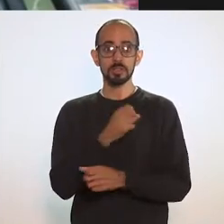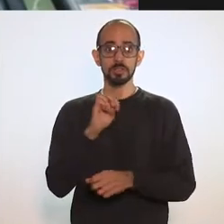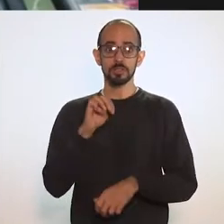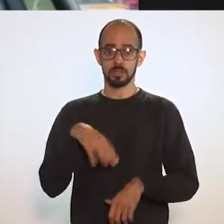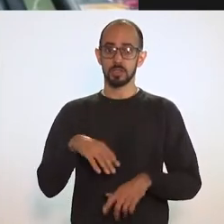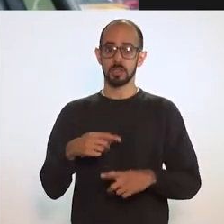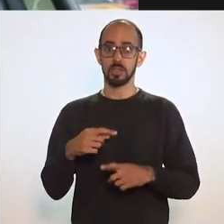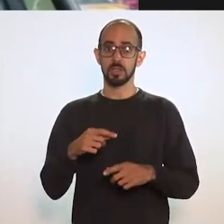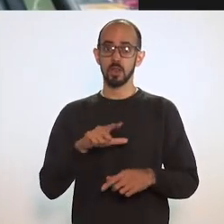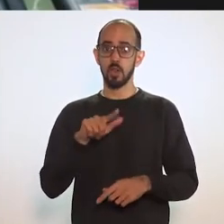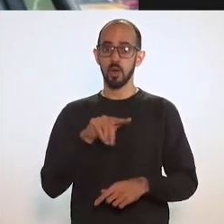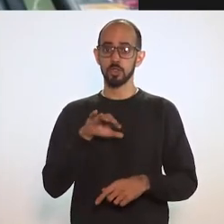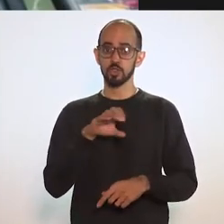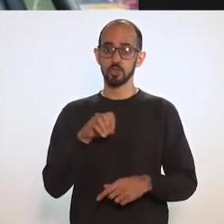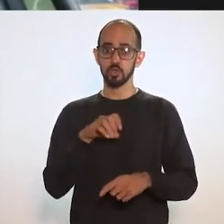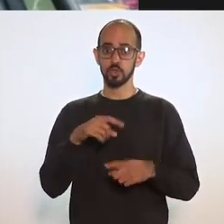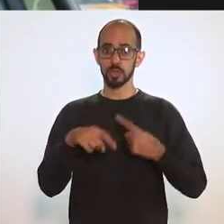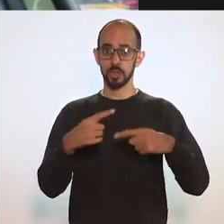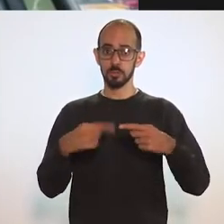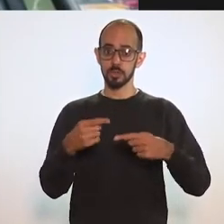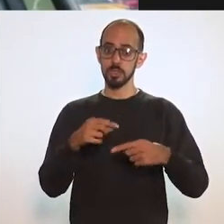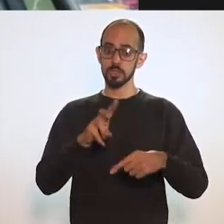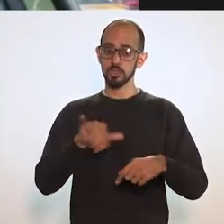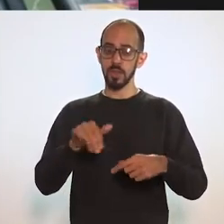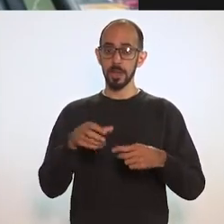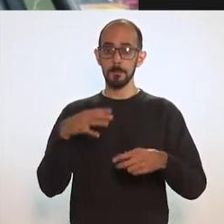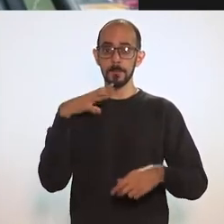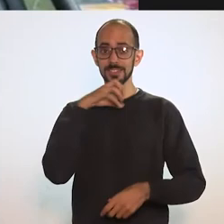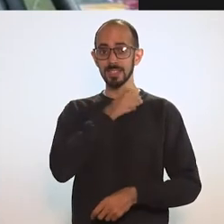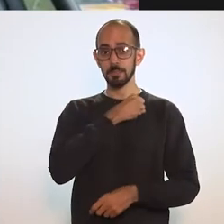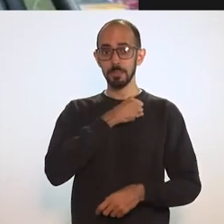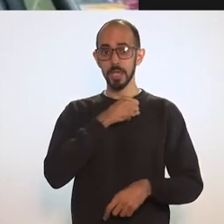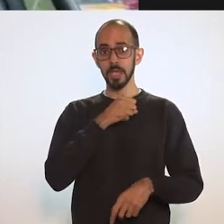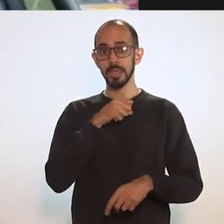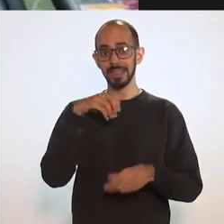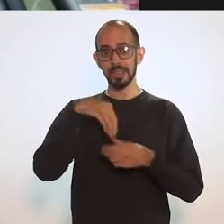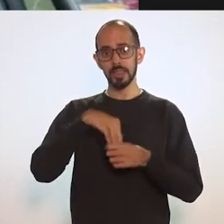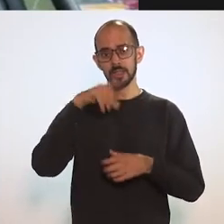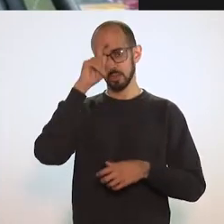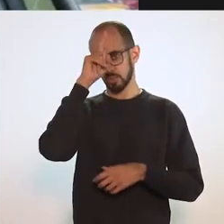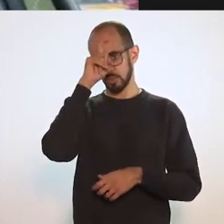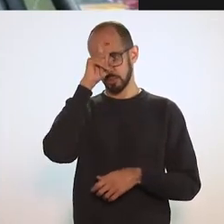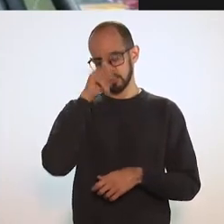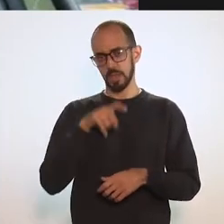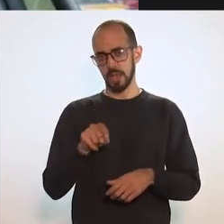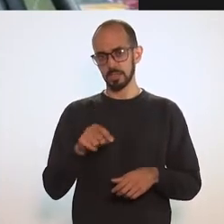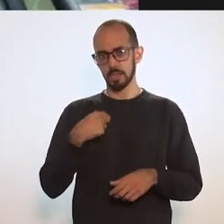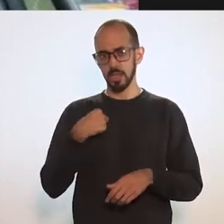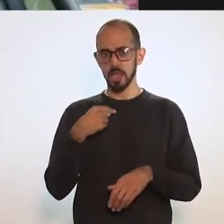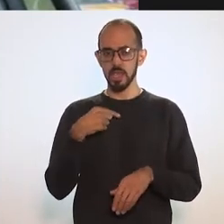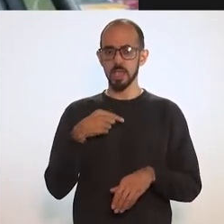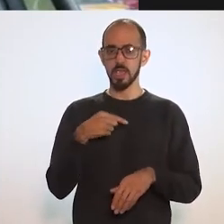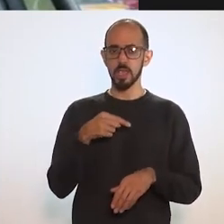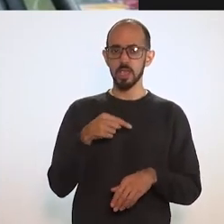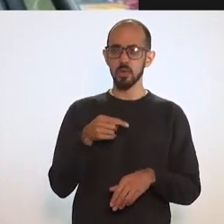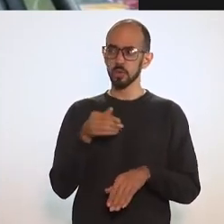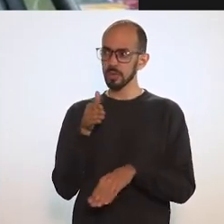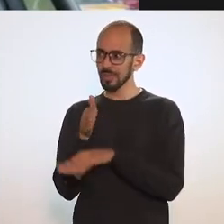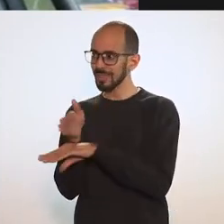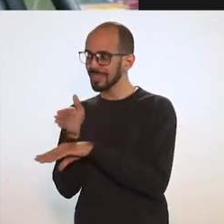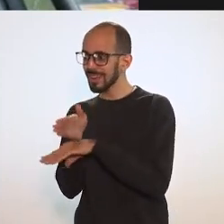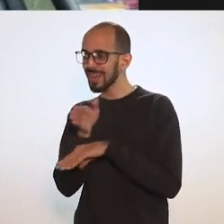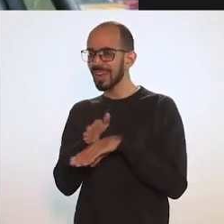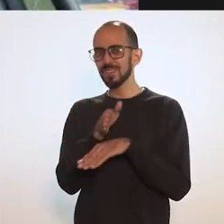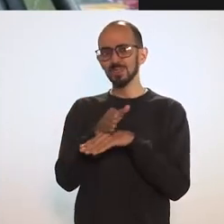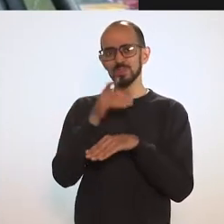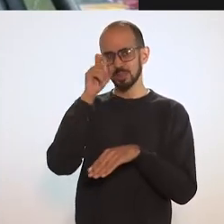gente alcançar níveis maiores de vacinação, a gente vai ver os benefícios na porta dos hospitais. Tá? Eu tenho entrado em todos os convidados do Rio de Janeiro,